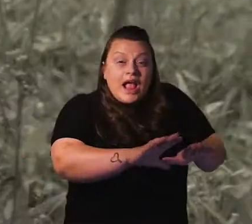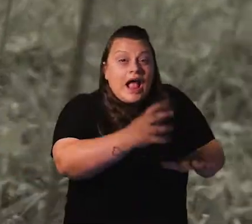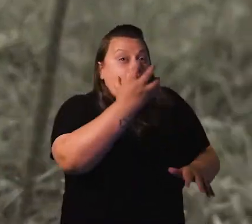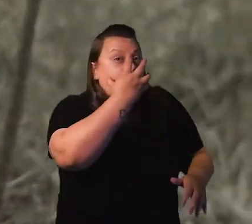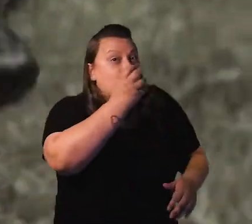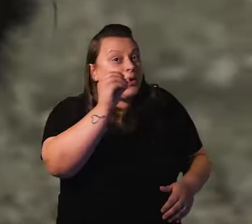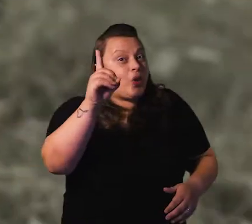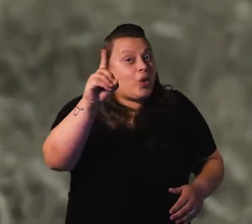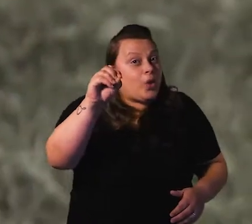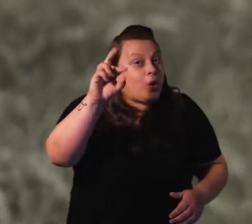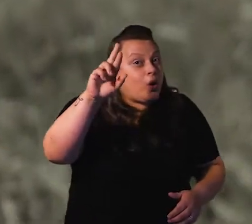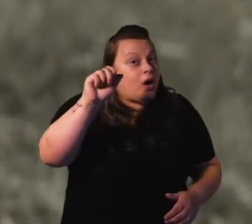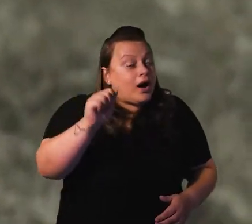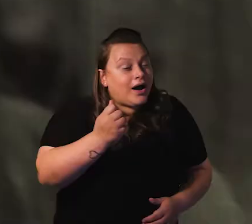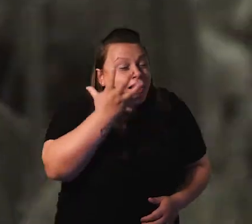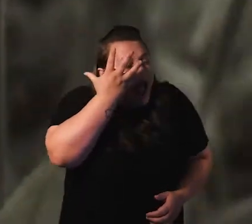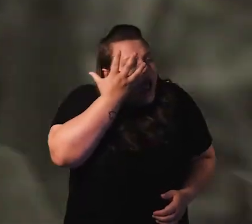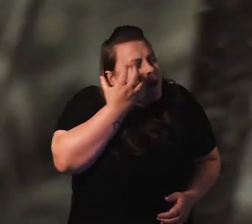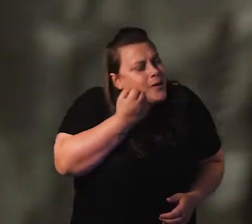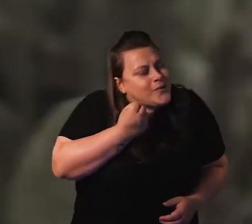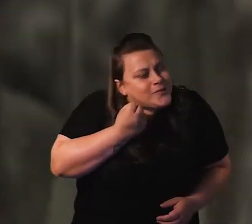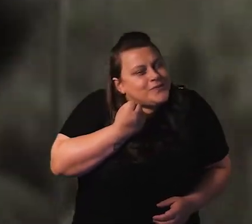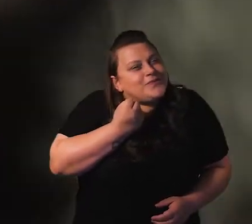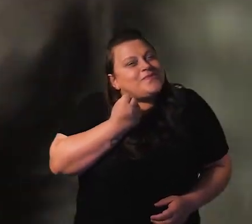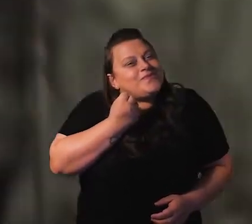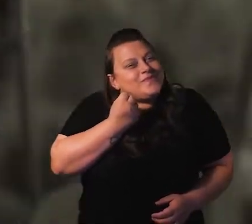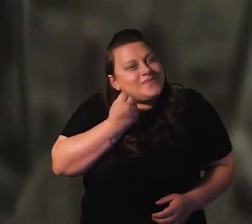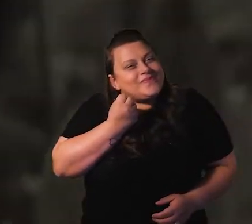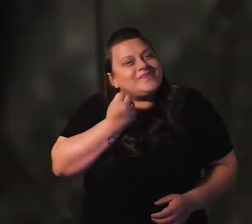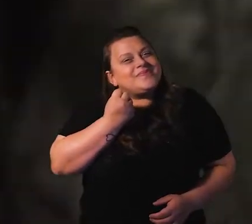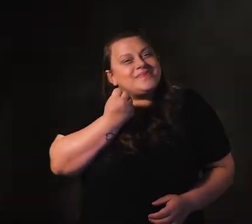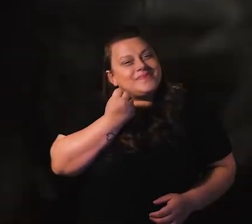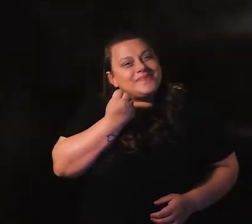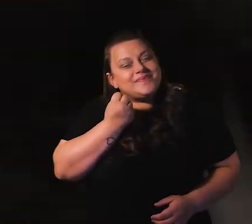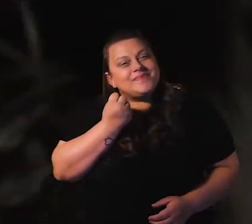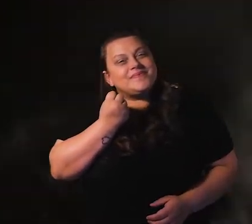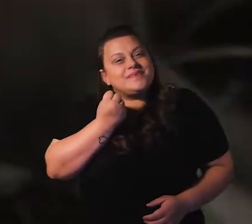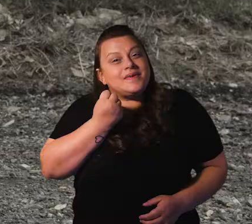Fica, adora, fica e me adota